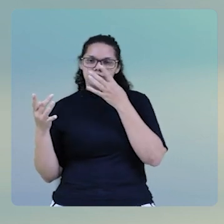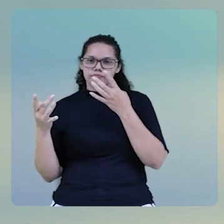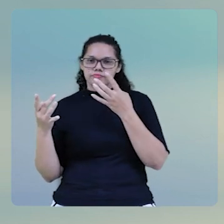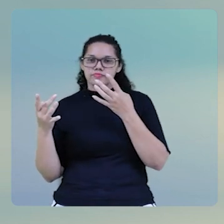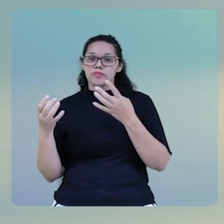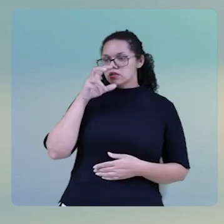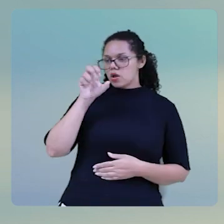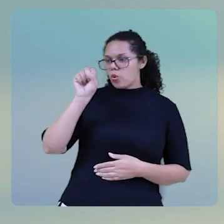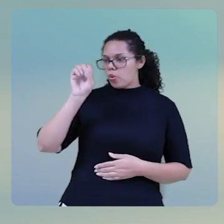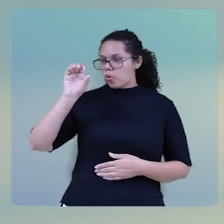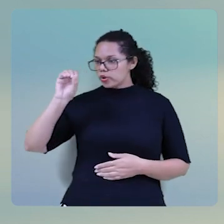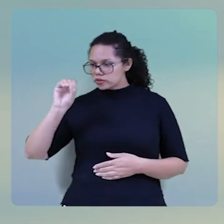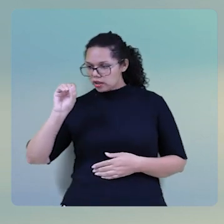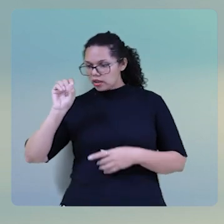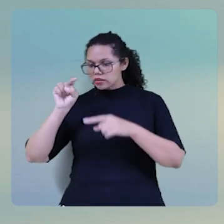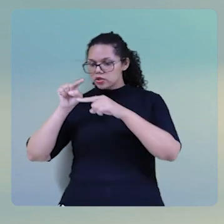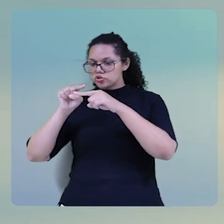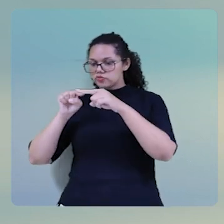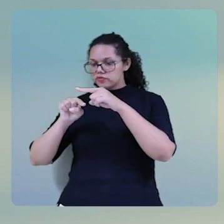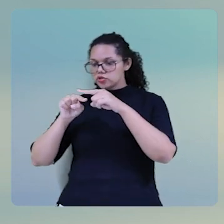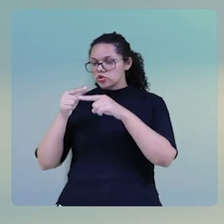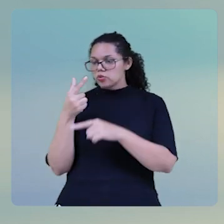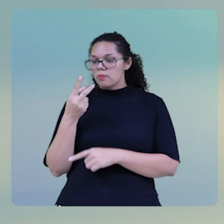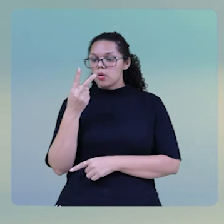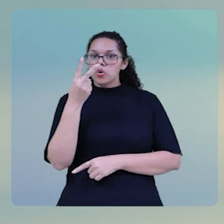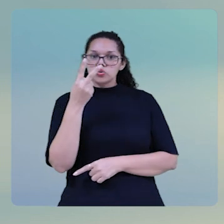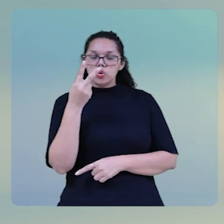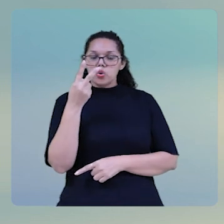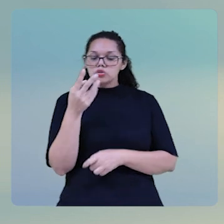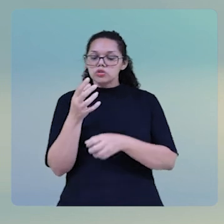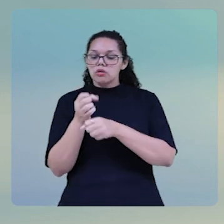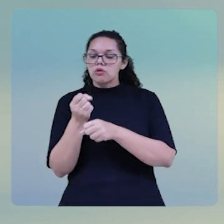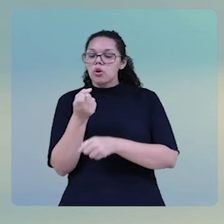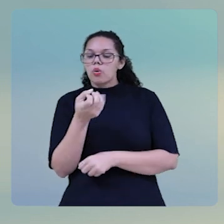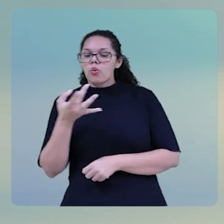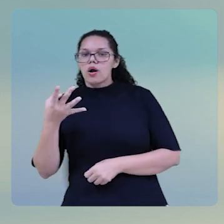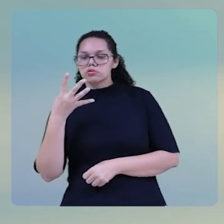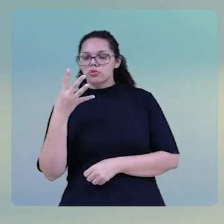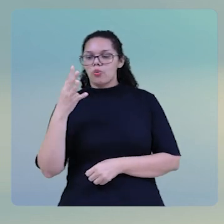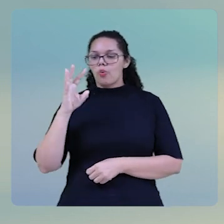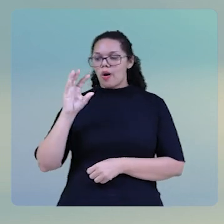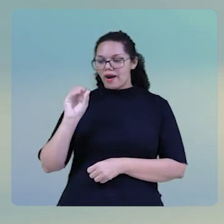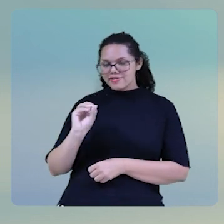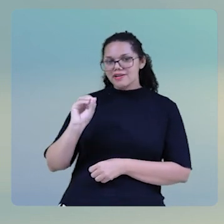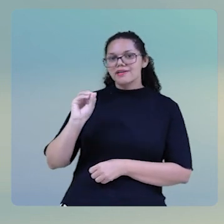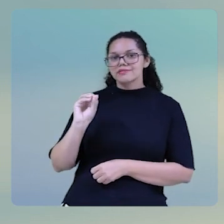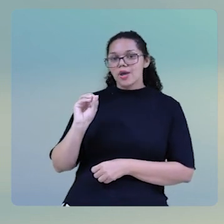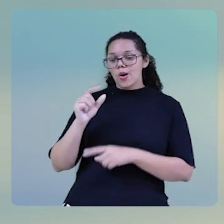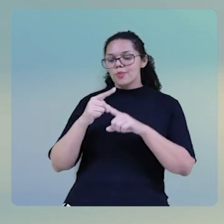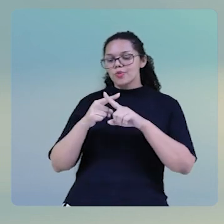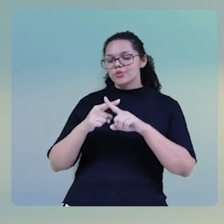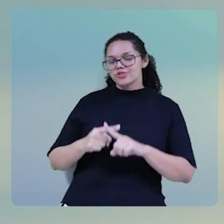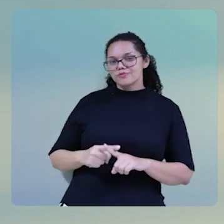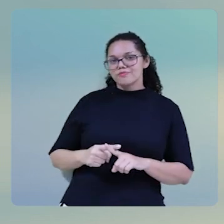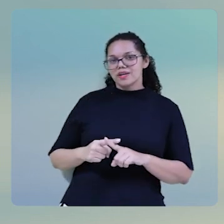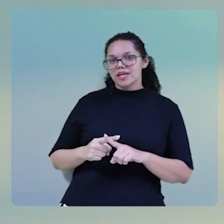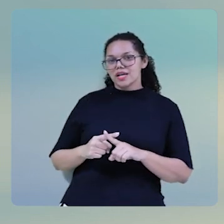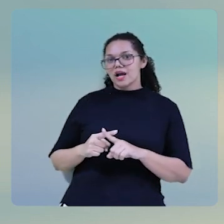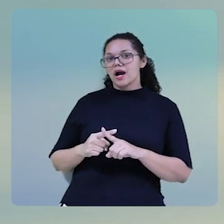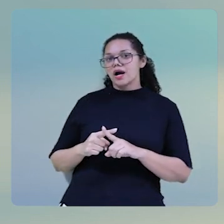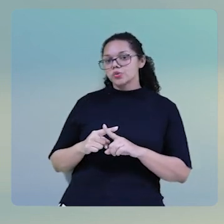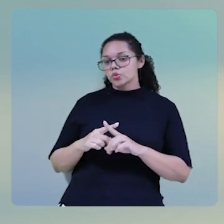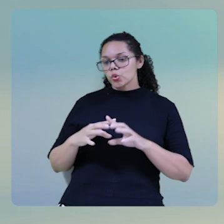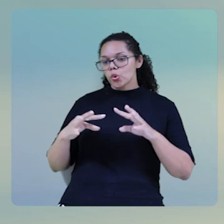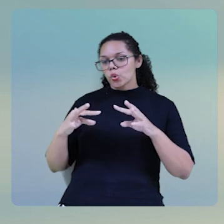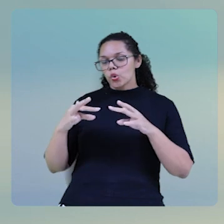vai dar quanto? 40. Então, total é 40, a corrente é 3, multiplicando,